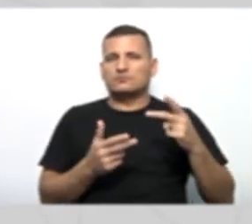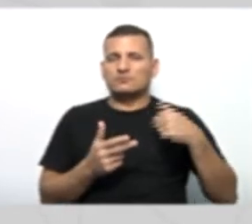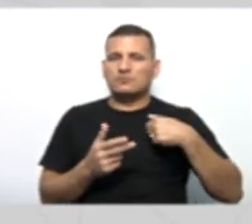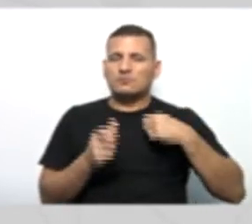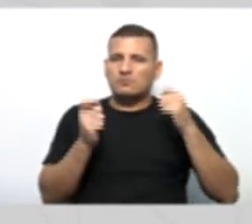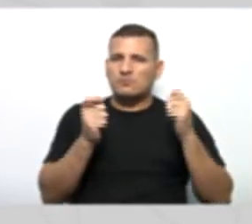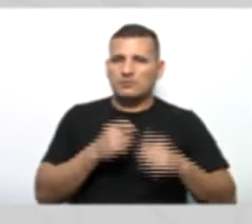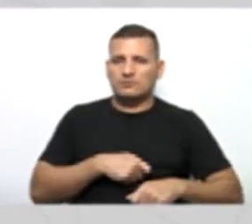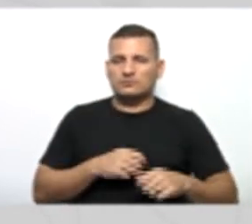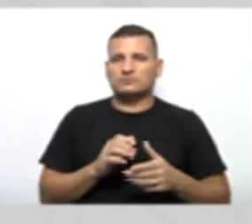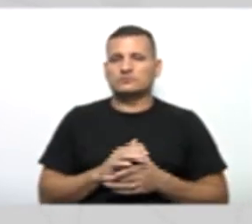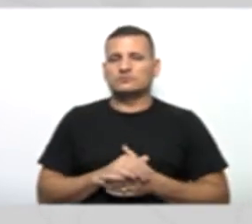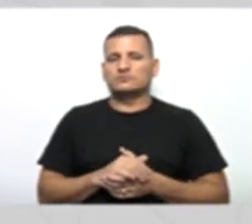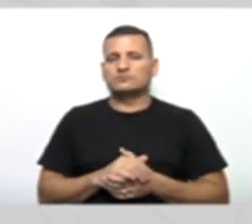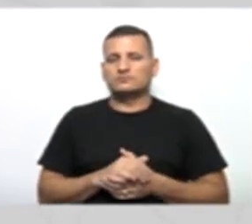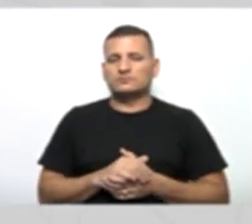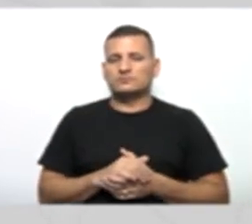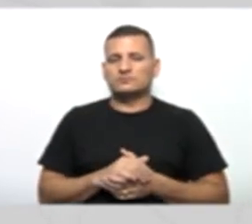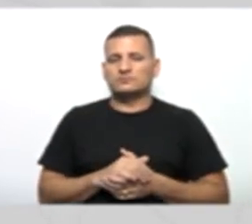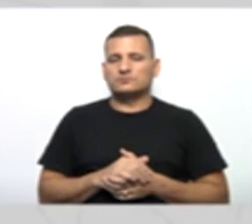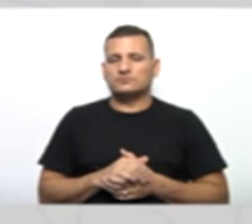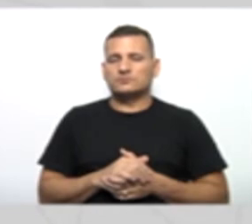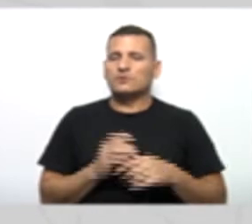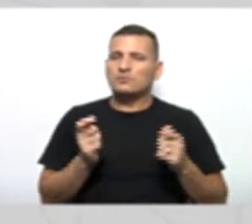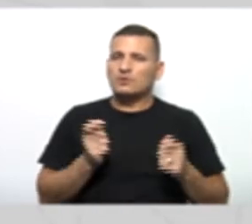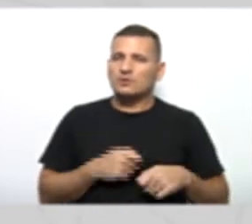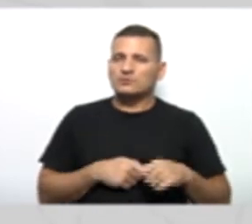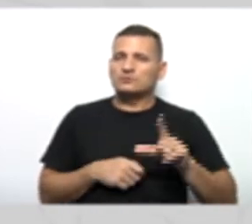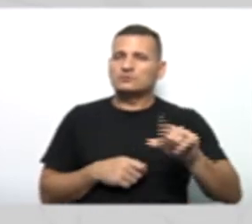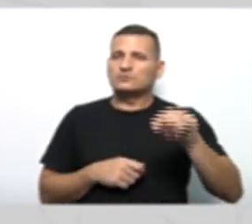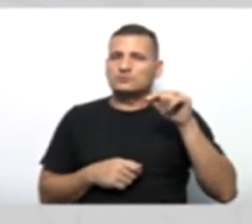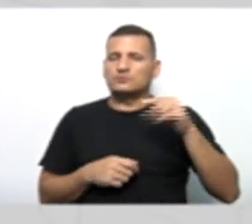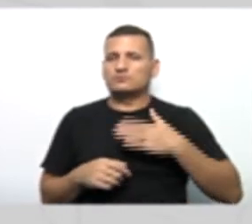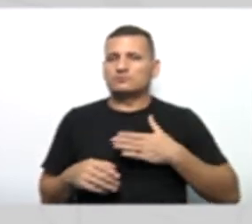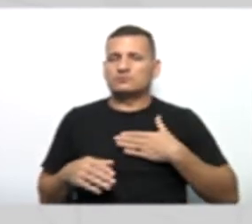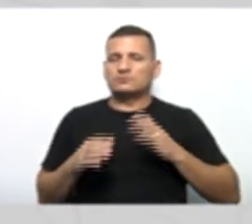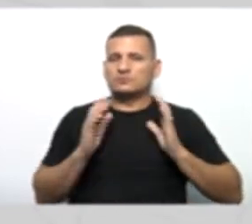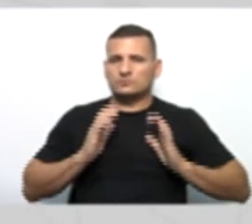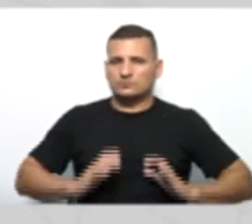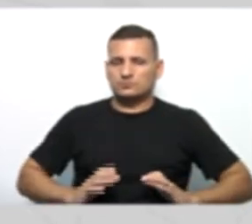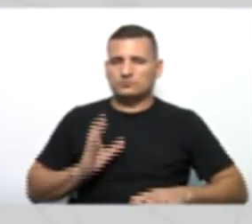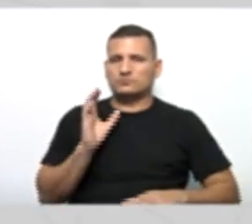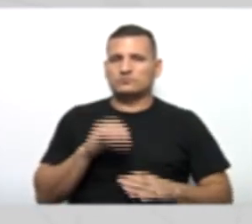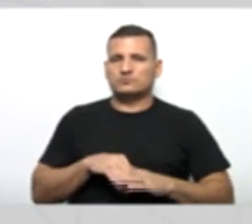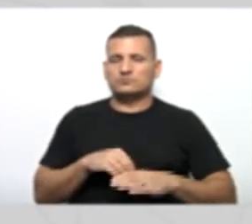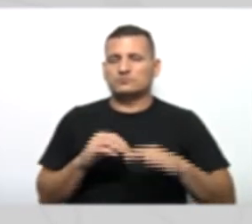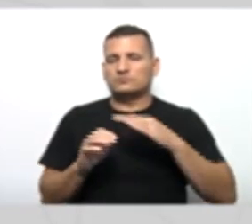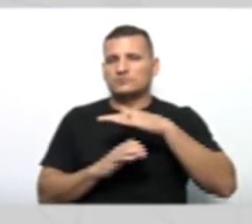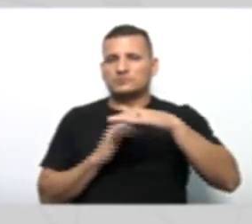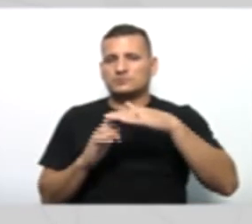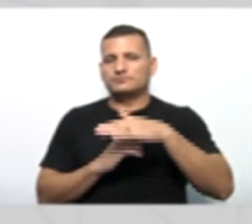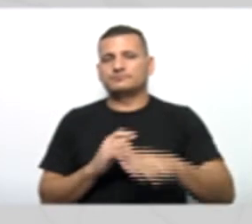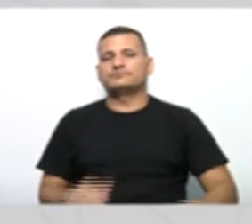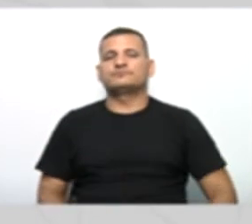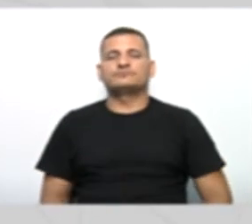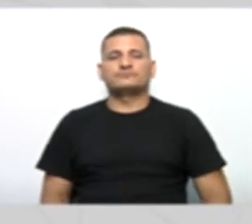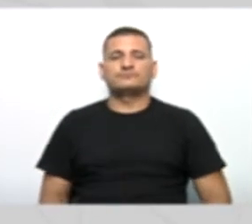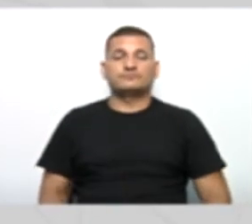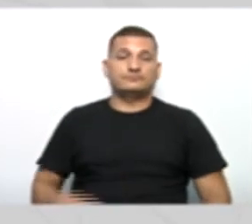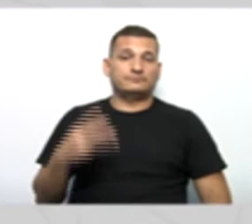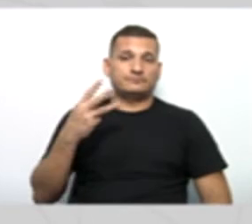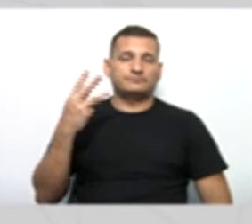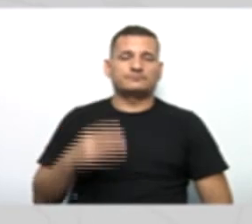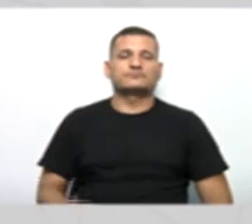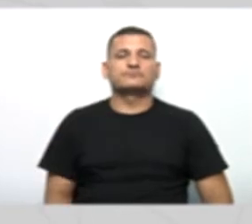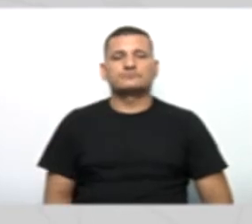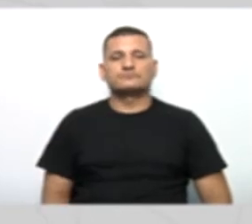possa é definir a minha conduta a minha conta de dentro da empresa vamos para a questão 3